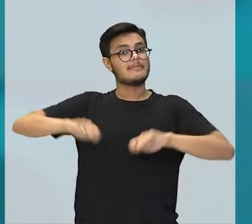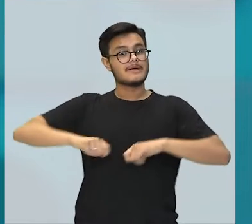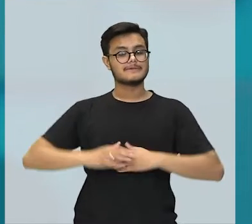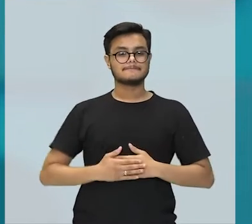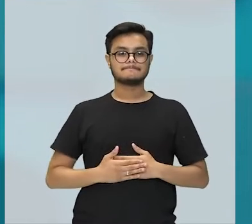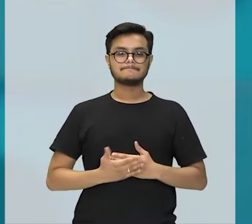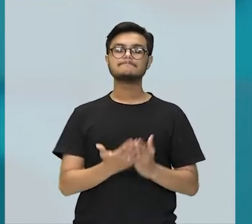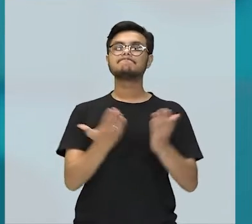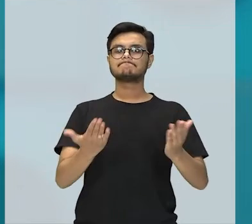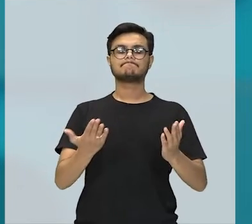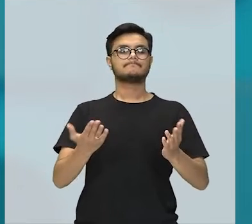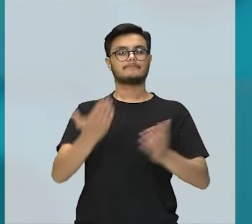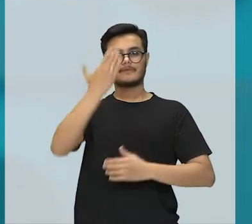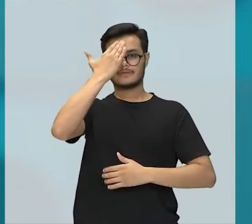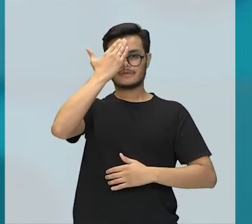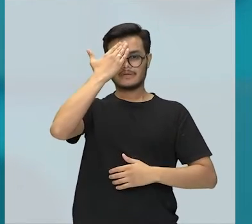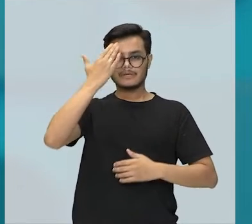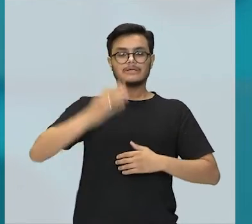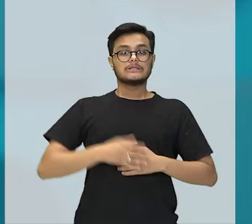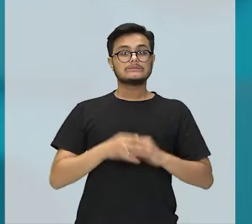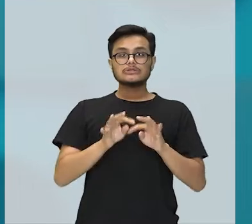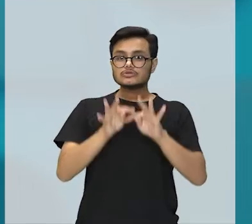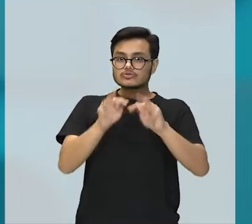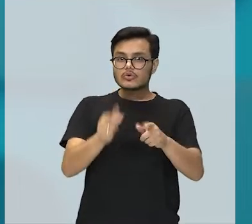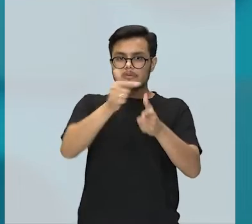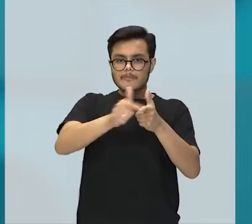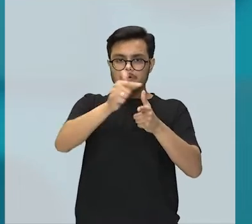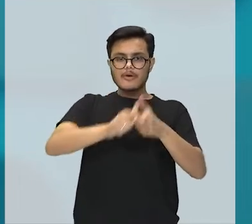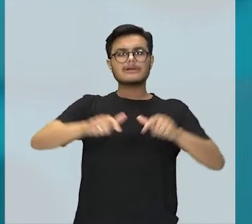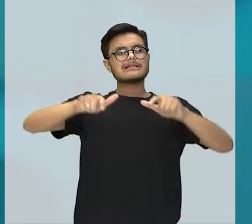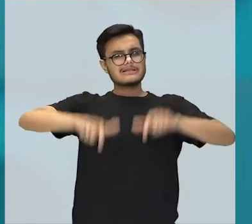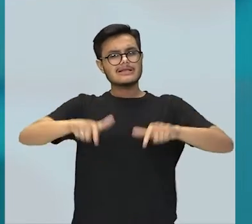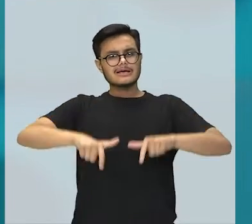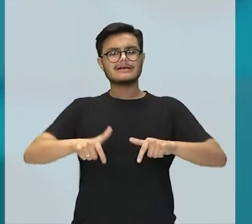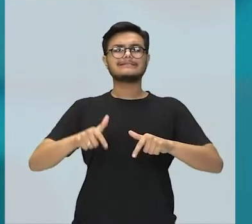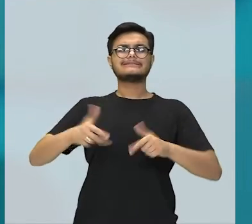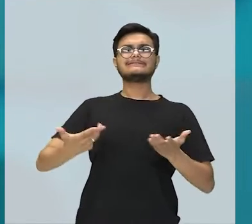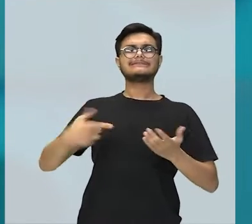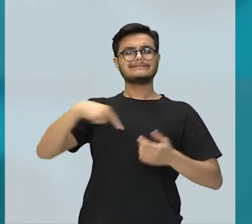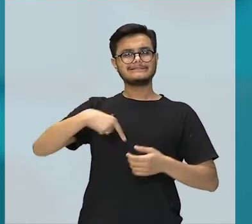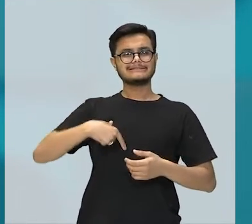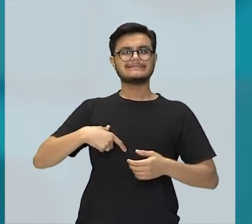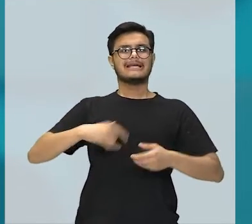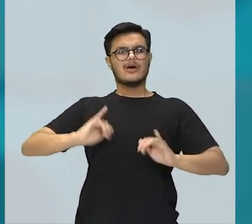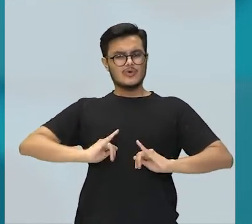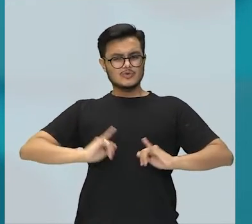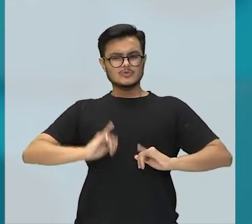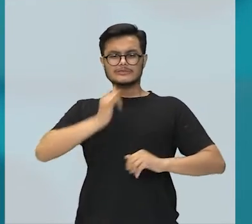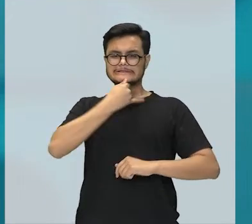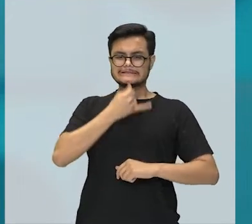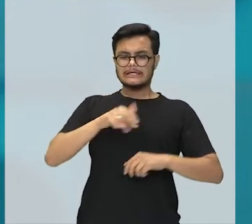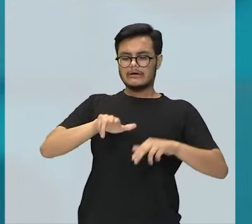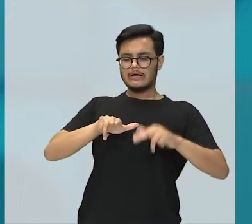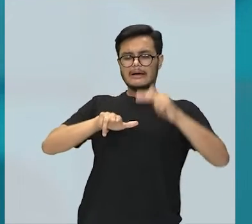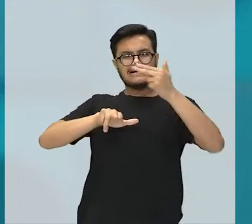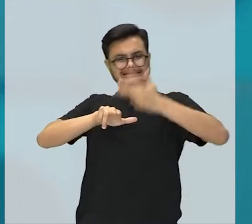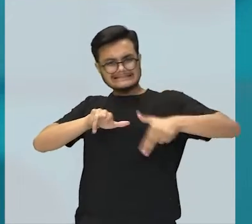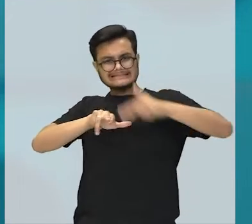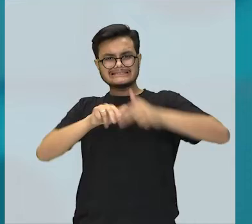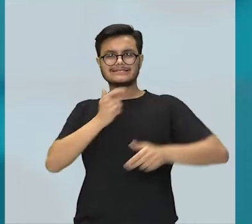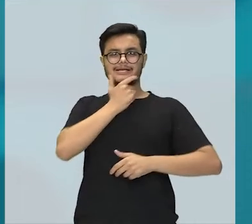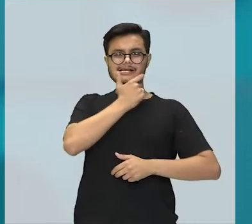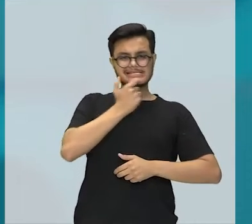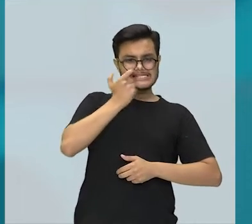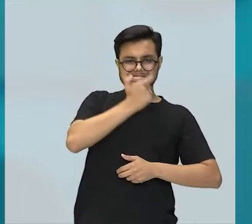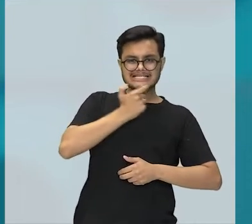aí que todas essas situações que ocorrem relacionadas ao traumatismo de dente e boca, a gente tem ali os